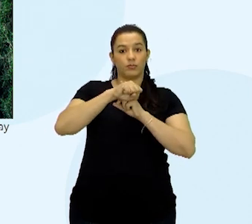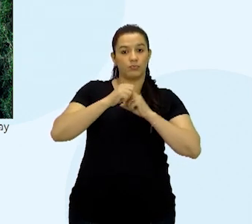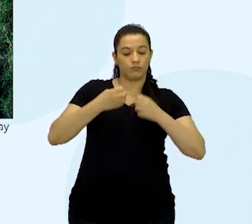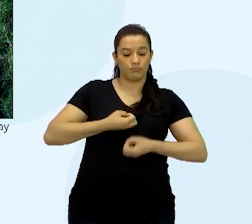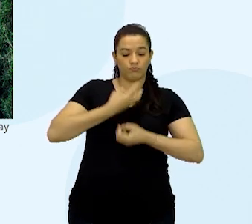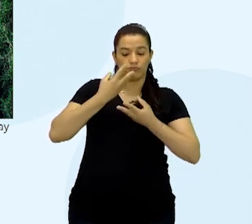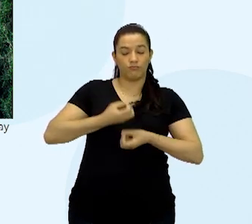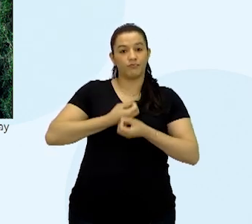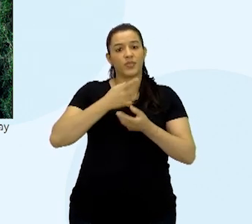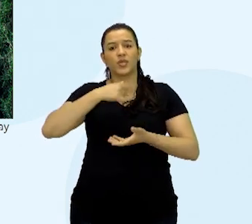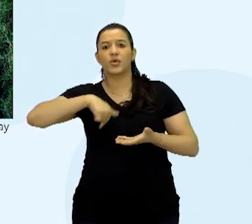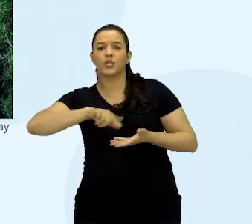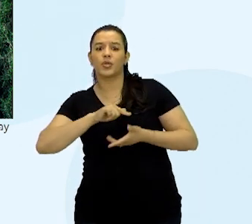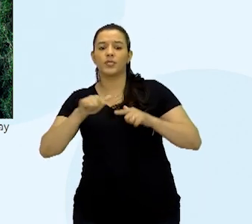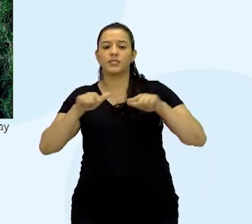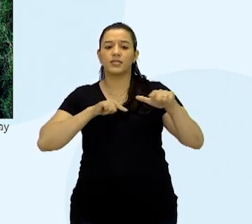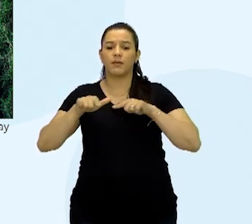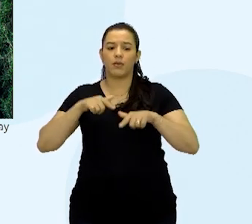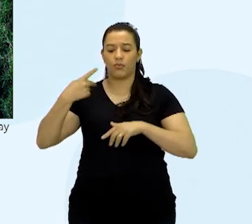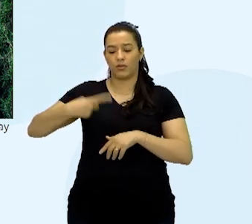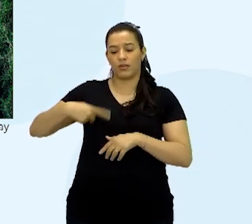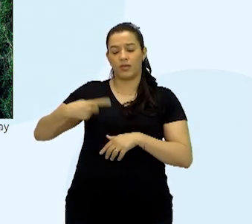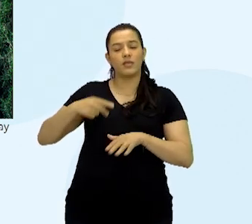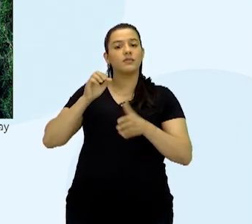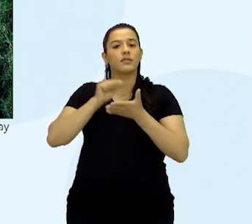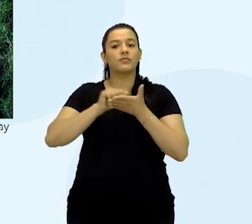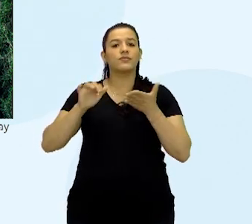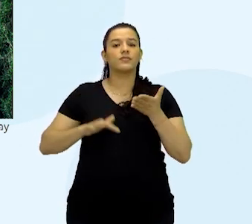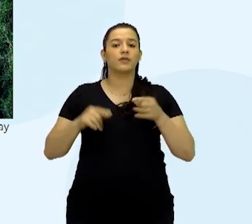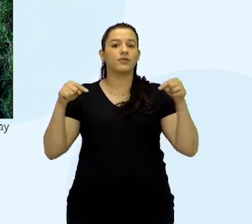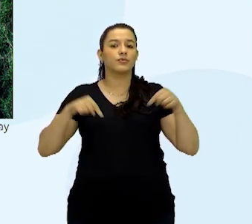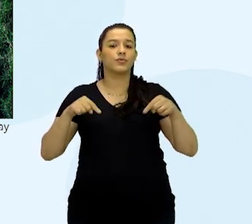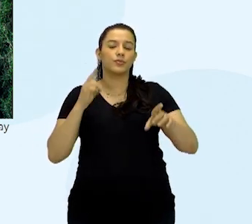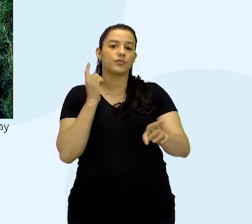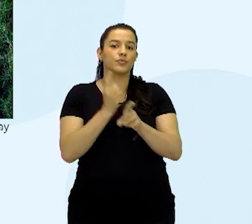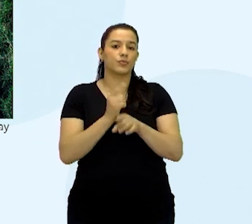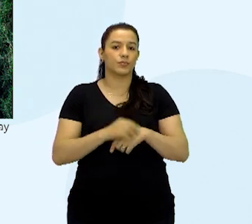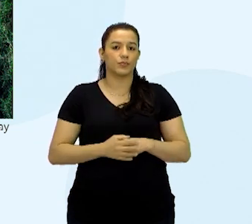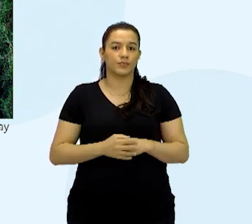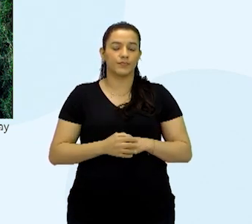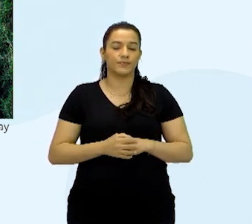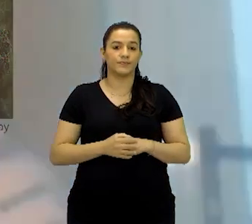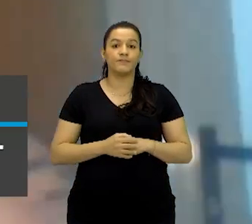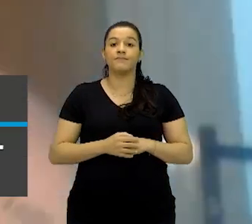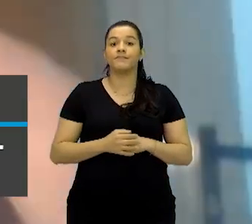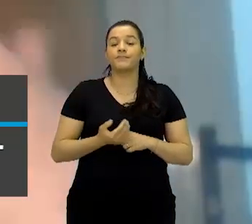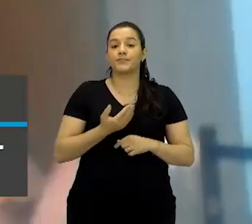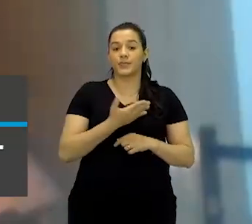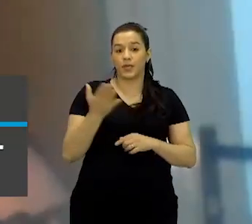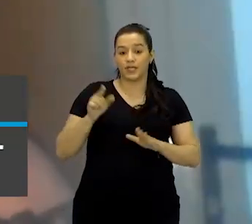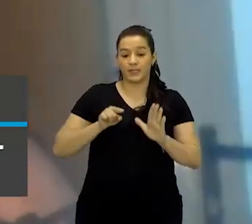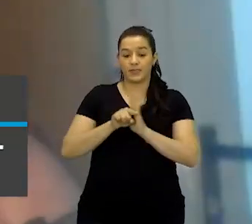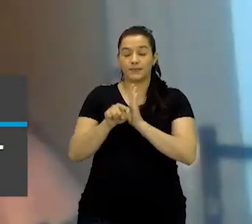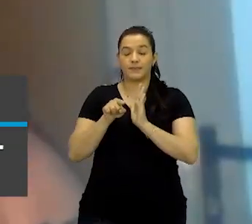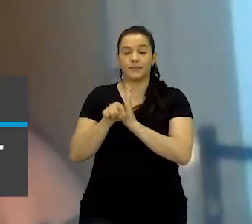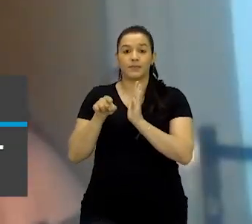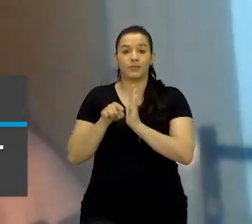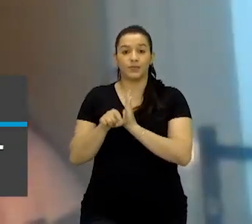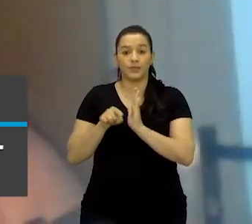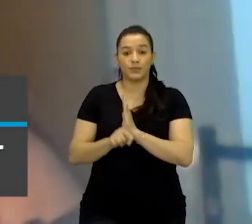você acha que a gente trabalhou nessa atividade que a gente realizou no encontro de hoje? Então, essas perguntas a que